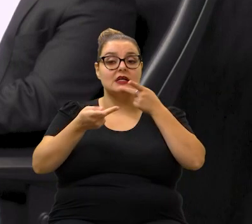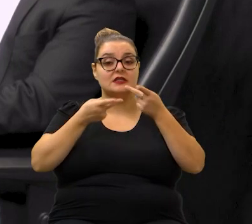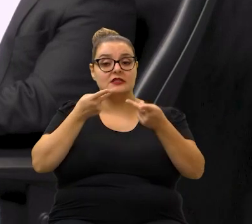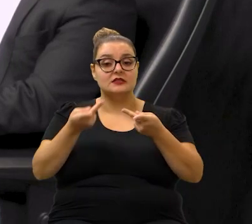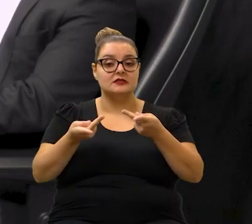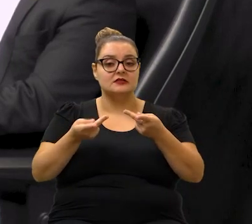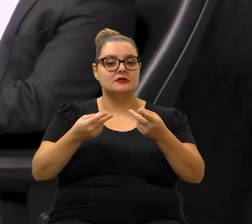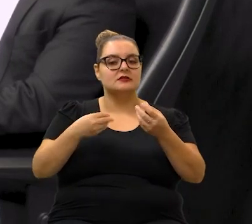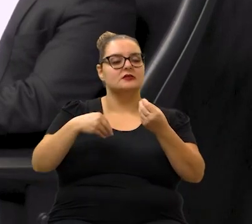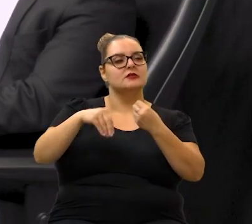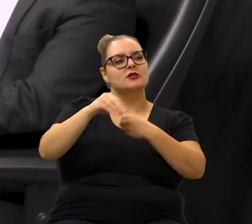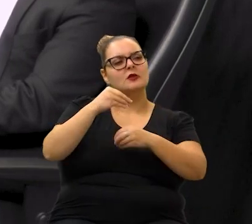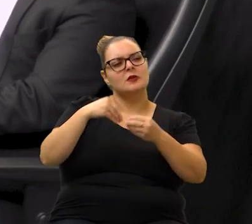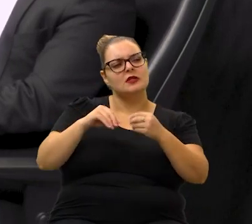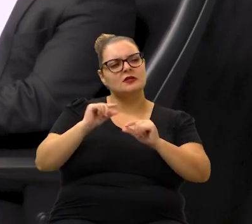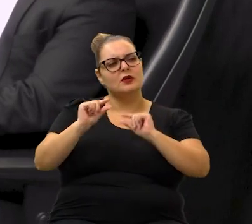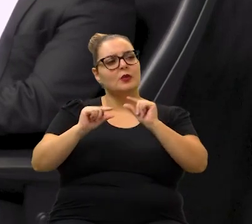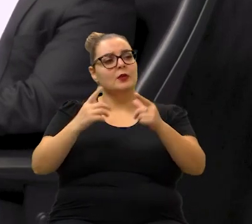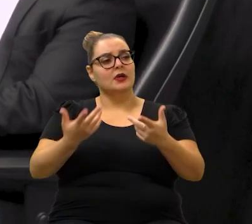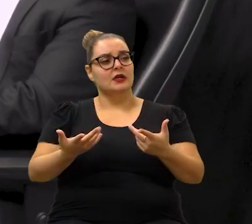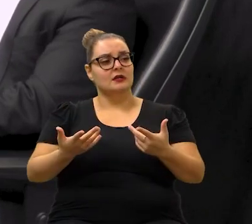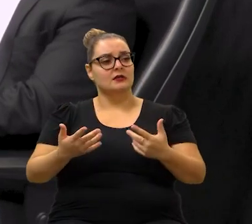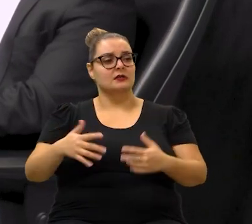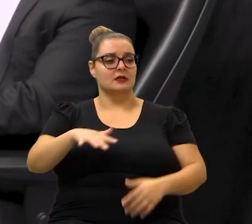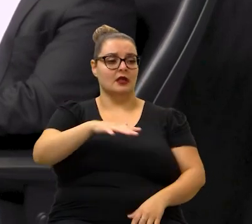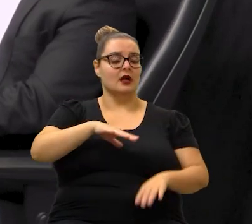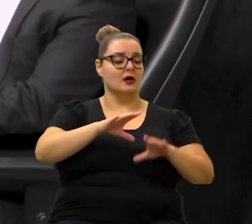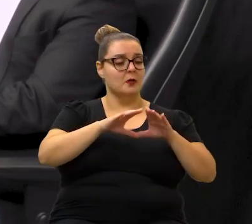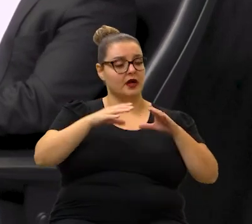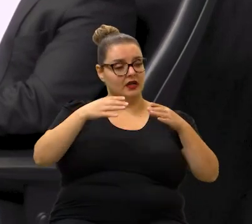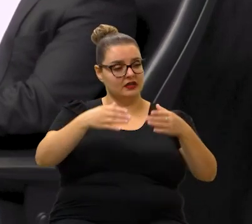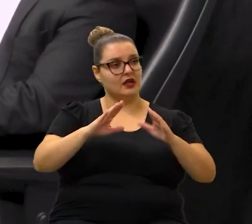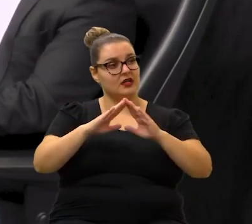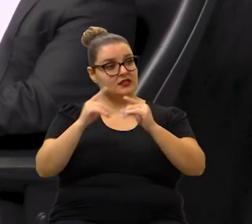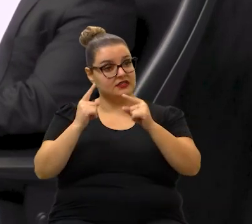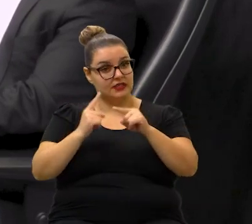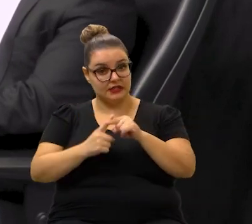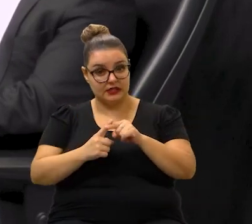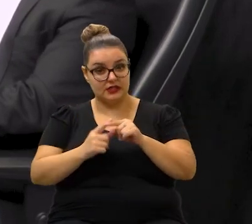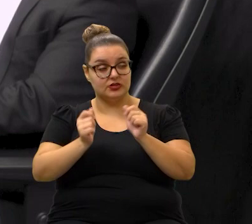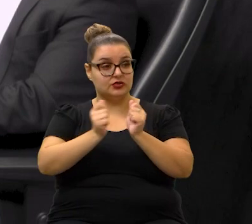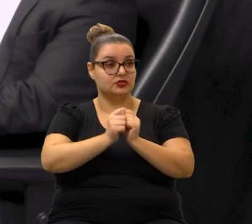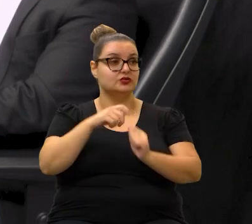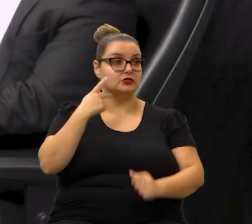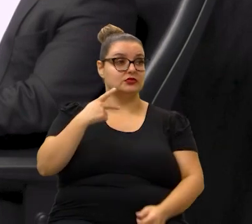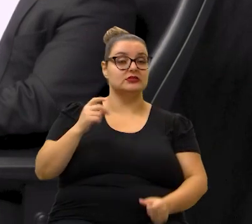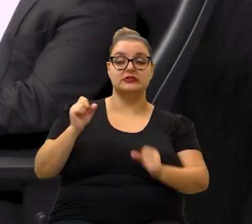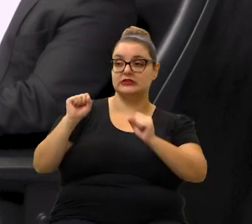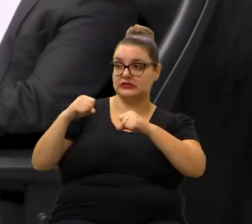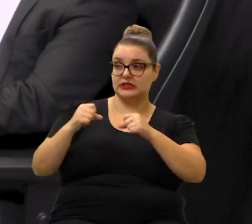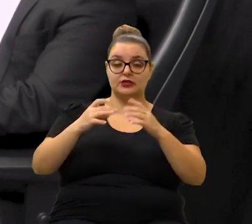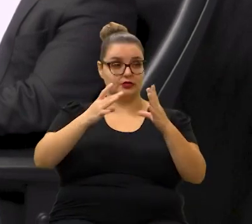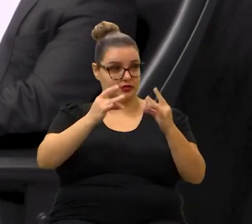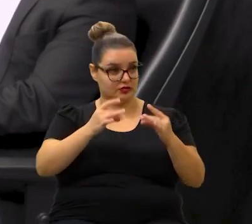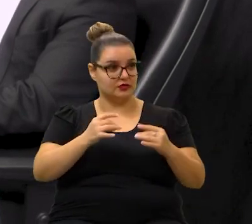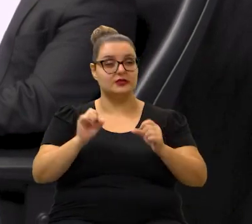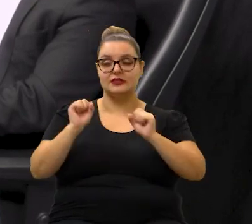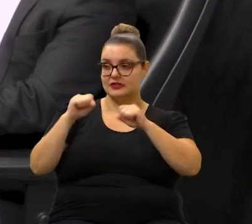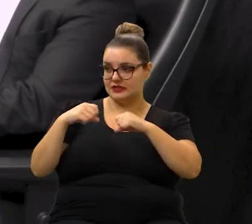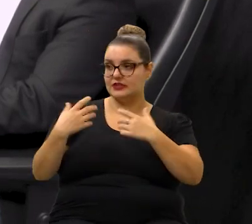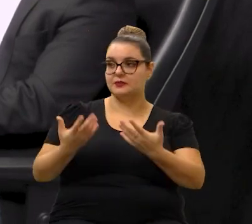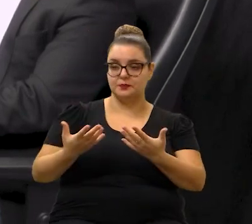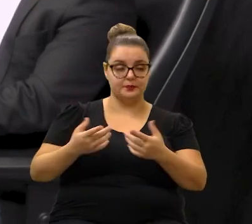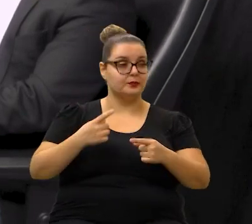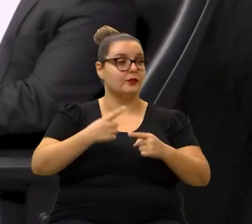meio que se misturava a questão da comunidade da igreja com a política Hoje a gente vai se aprofundar nisso né